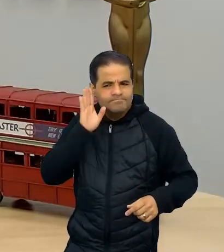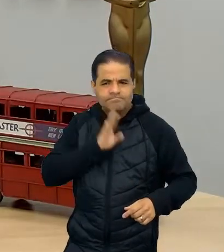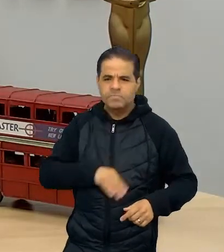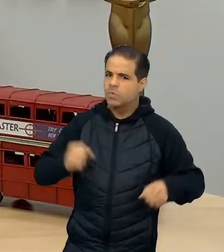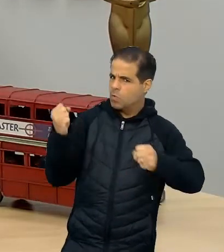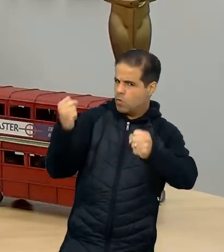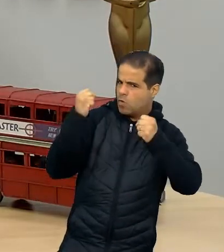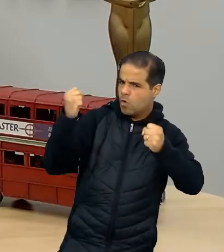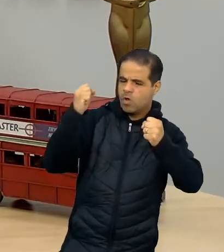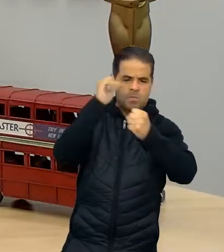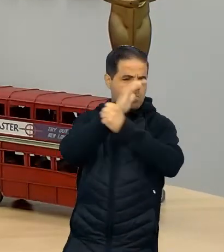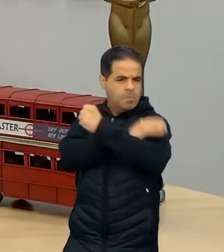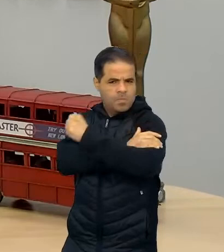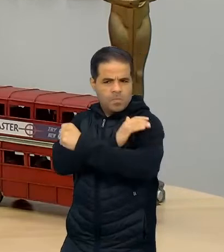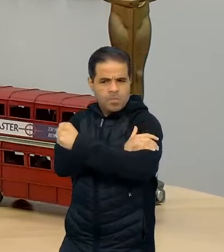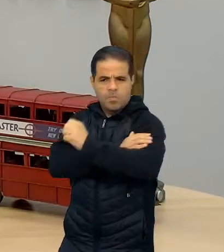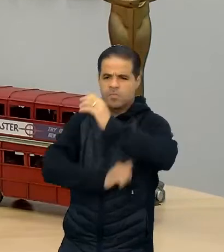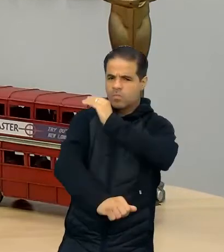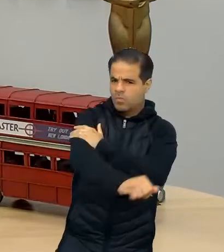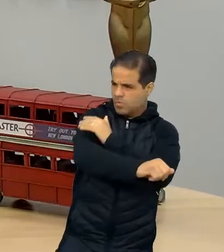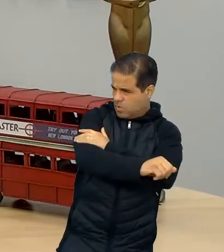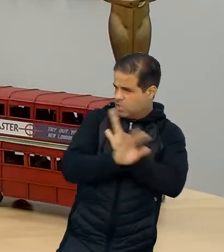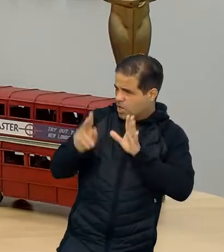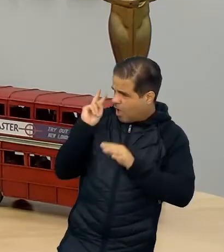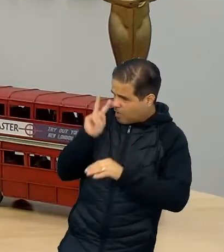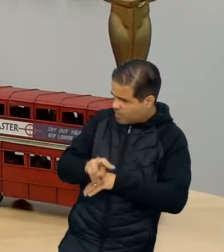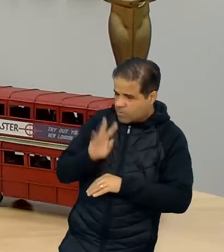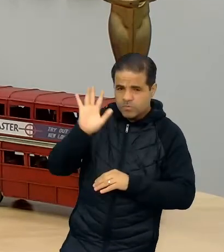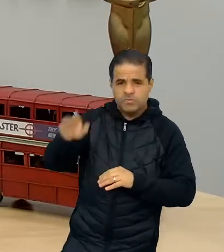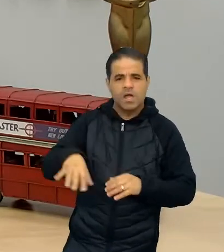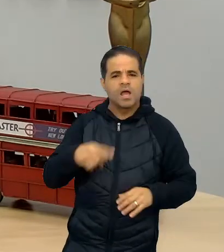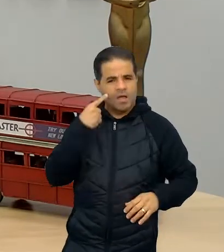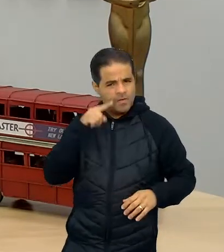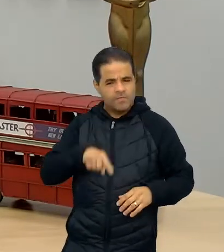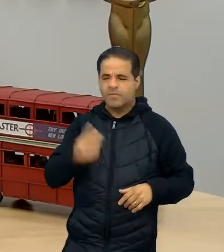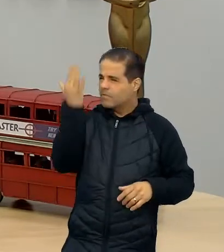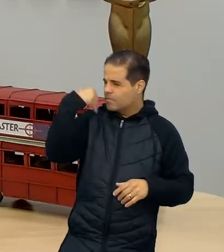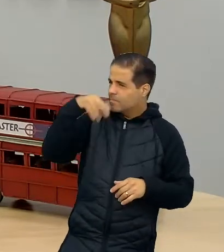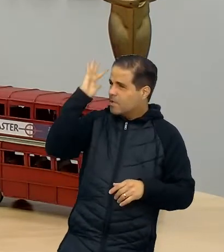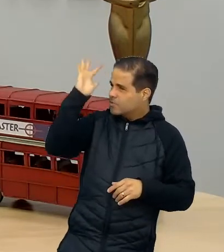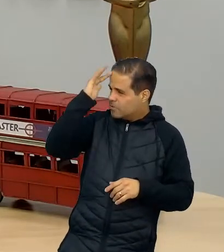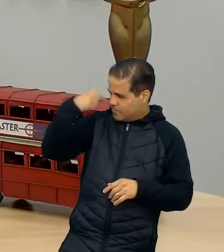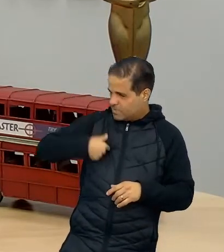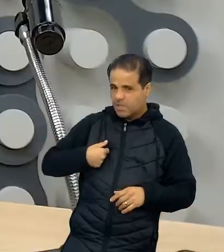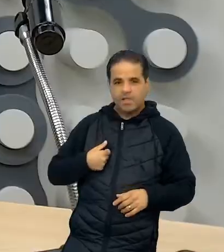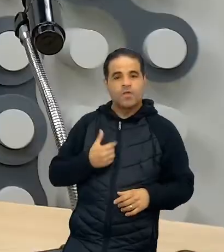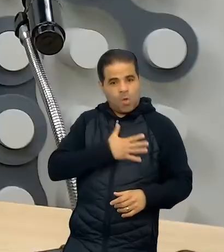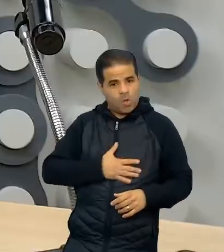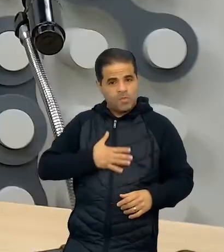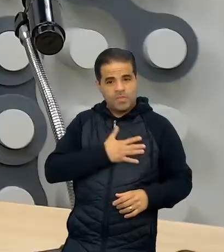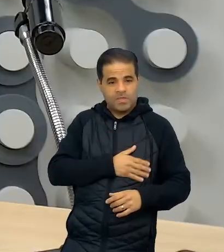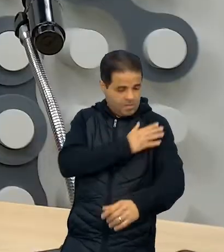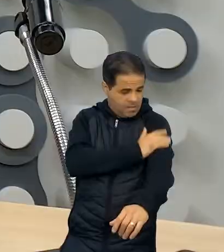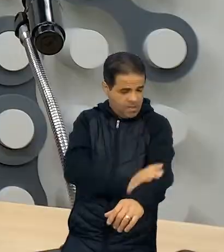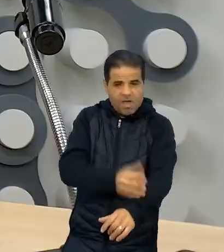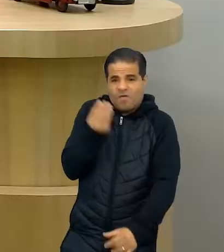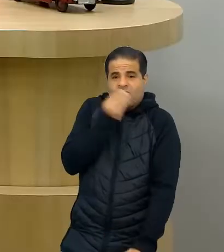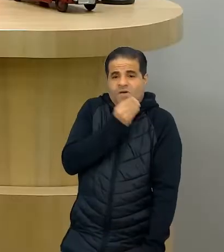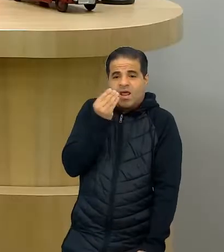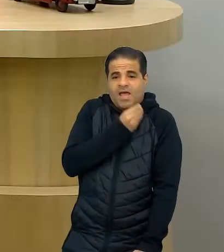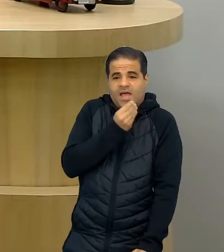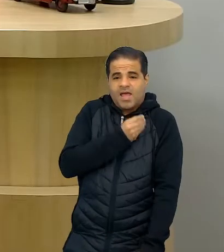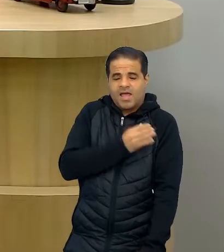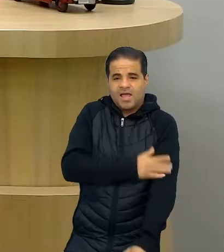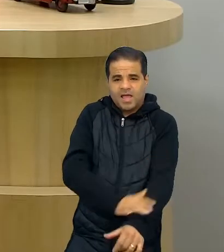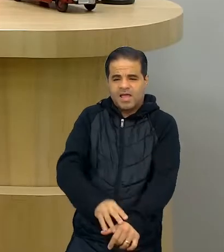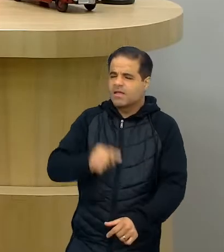muita força no braço, né? É muita força, Ilana. Você já se viu fazendo uma argola? Eu gostaria, porque meu braço, eu sou tão fraca no você braço. Imagina o